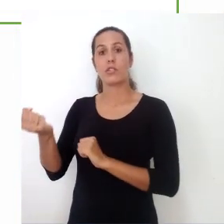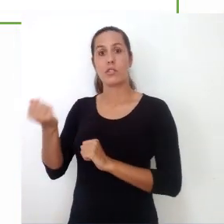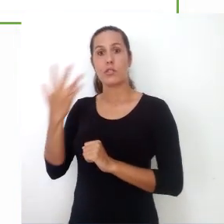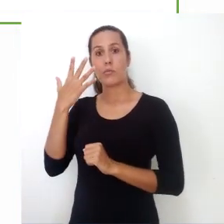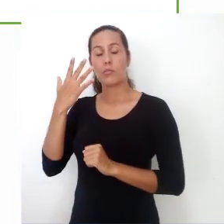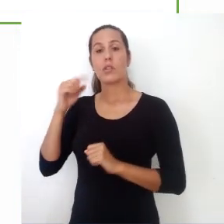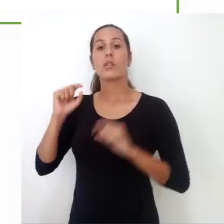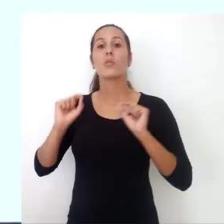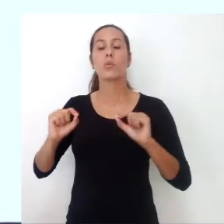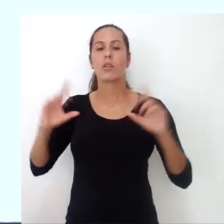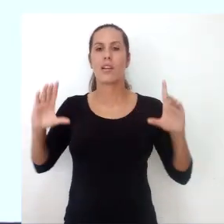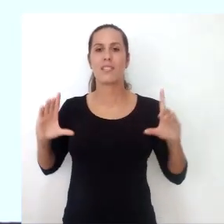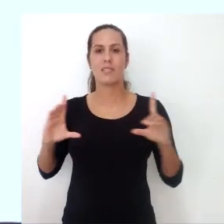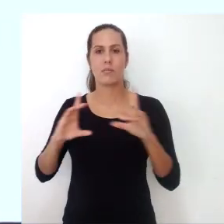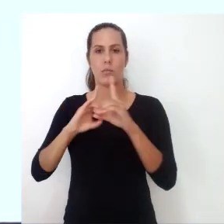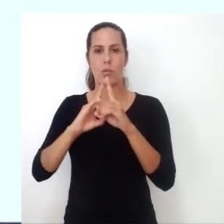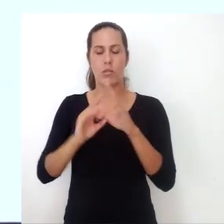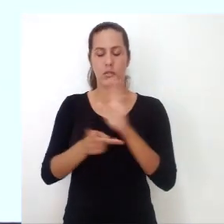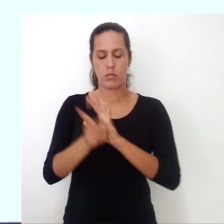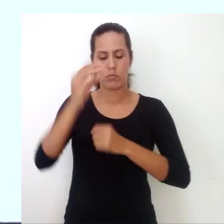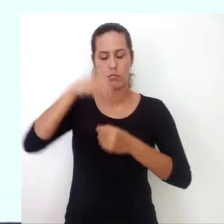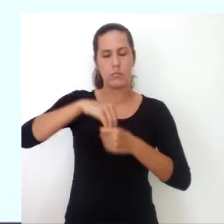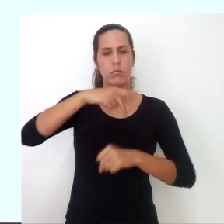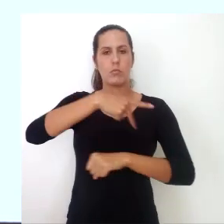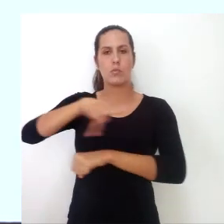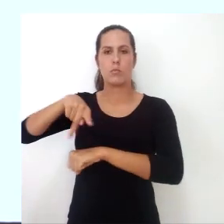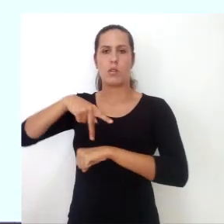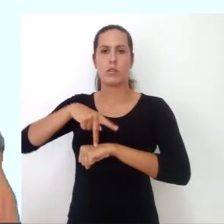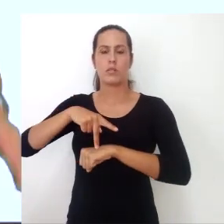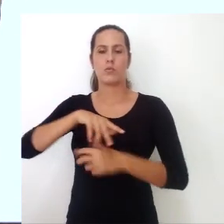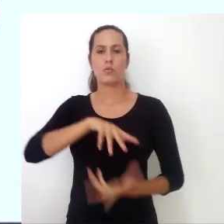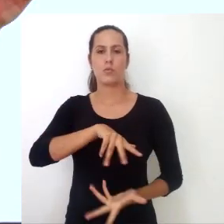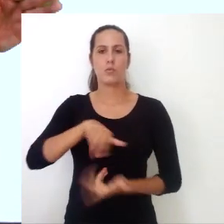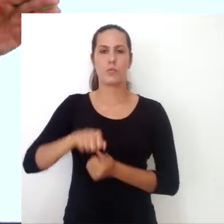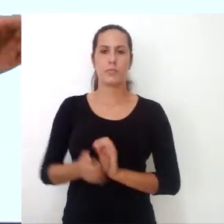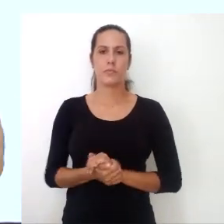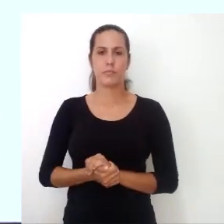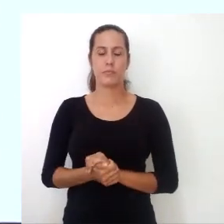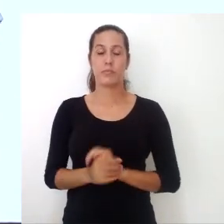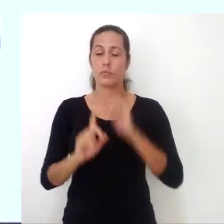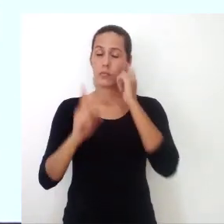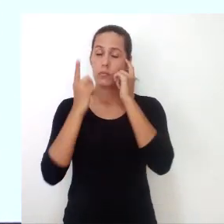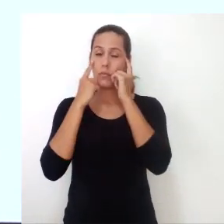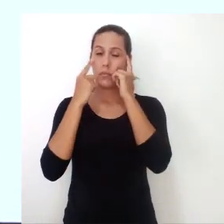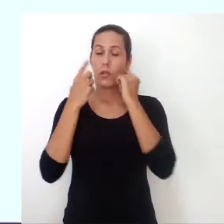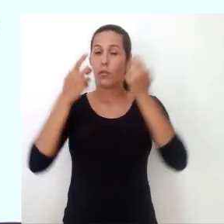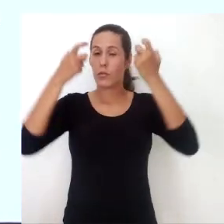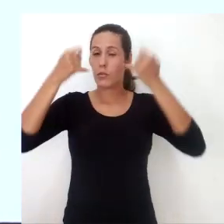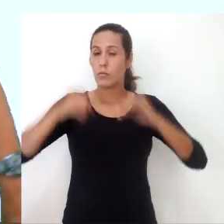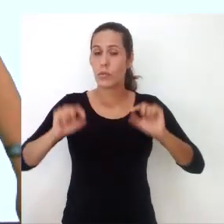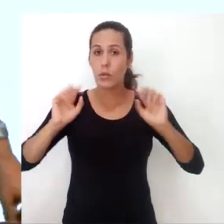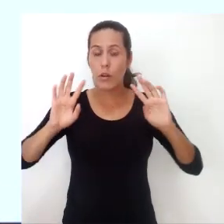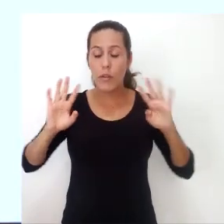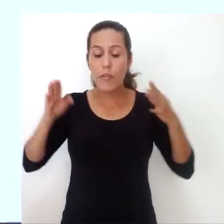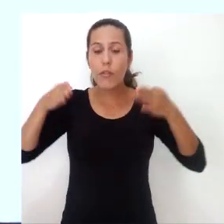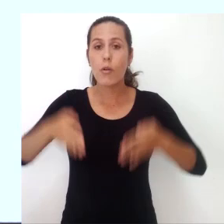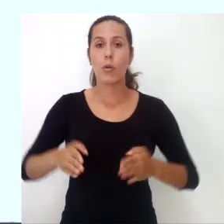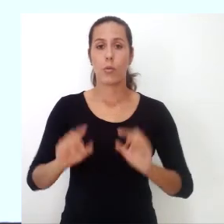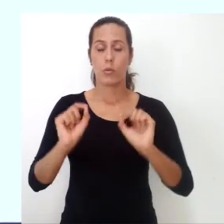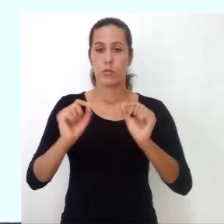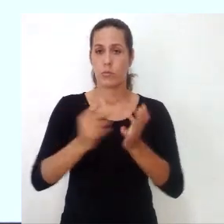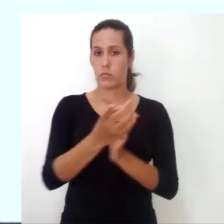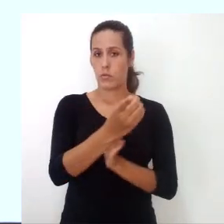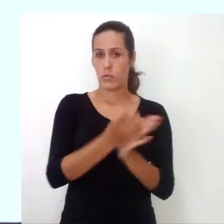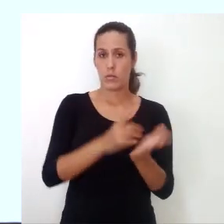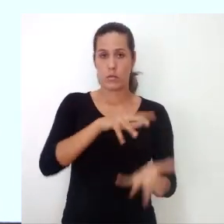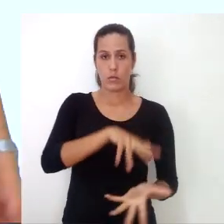Lembrar, democracia, o direito. Então vejam só aqui. Aqui eu saliento o quê? O documento, a Declaração Universal